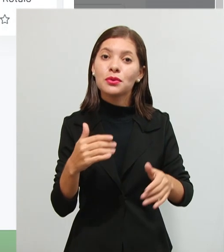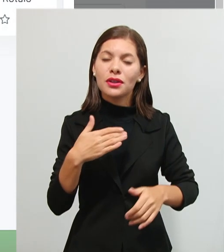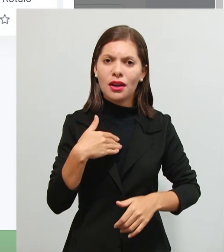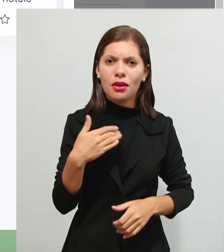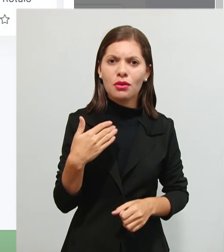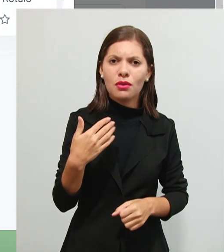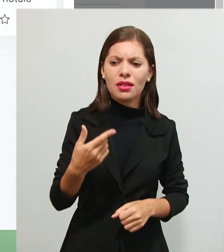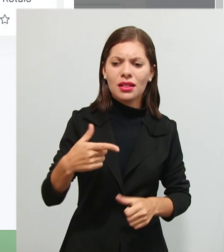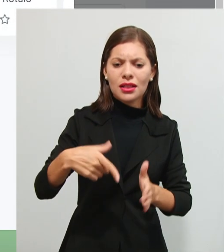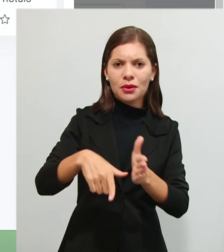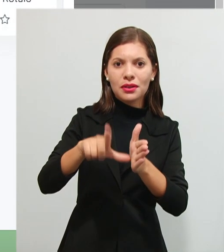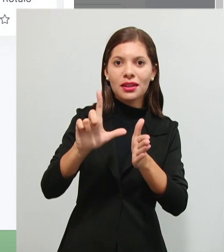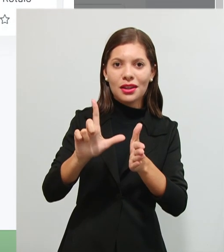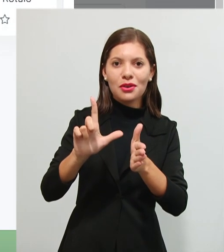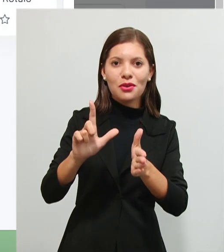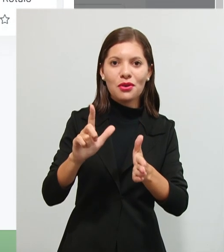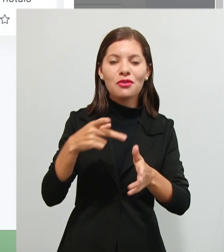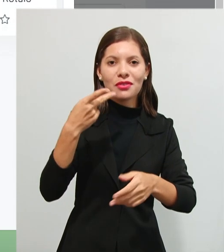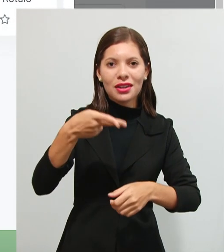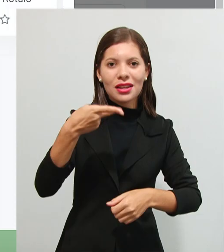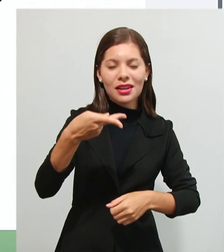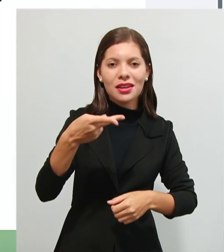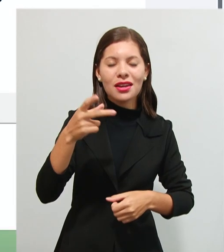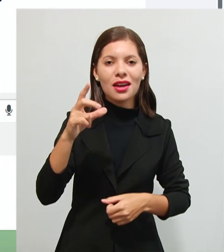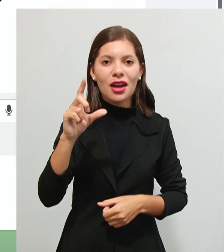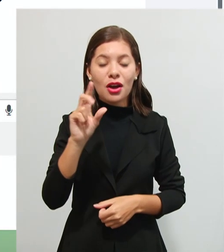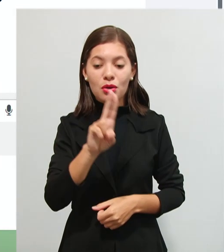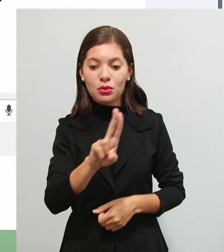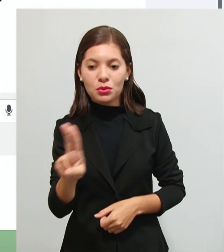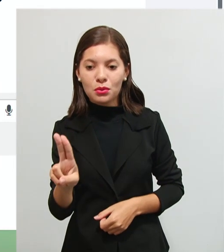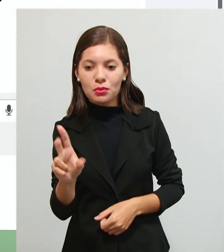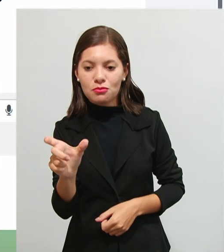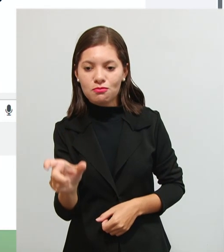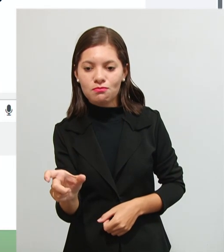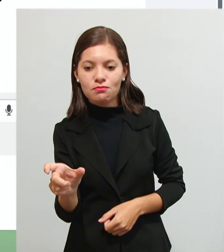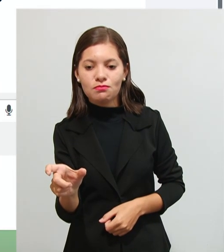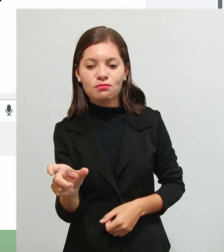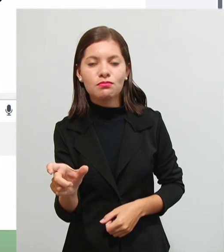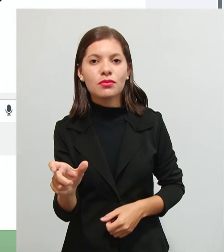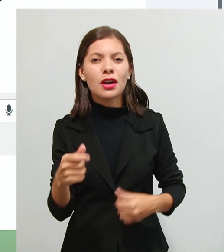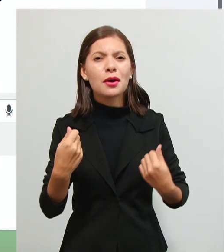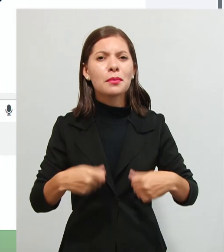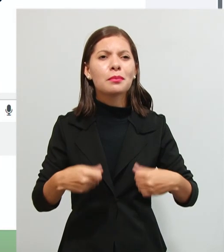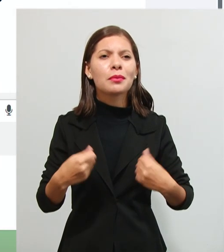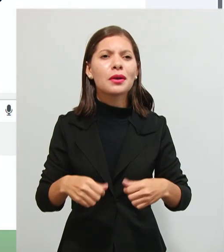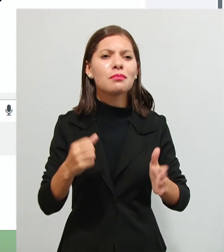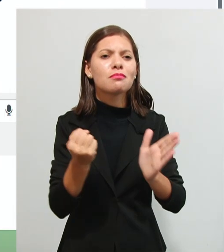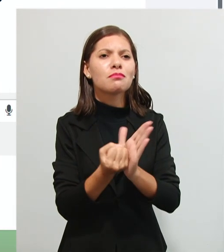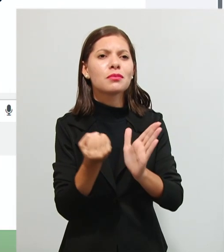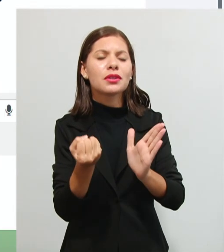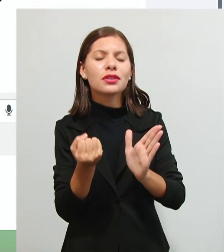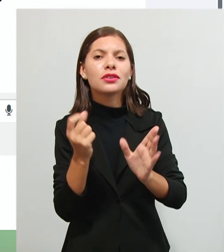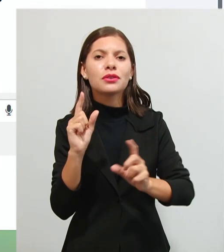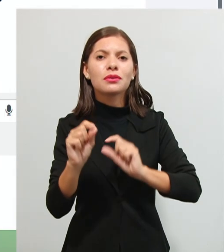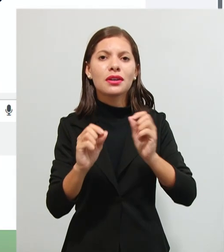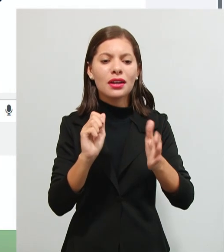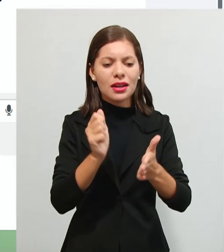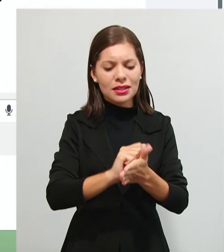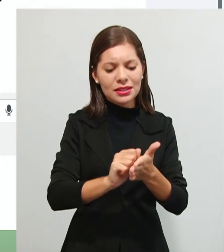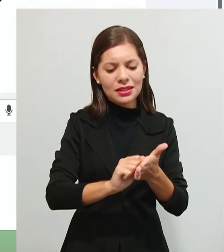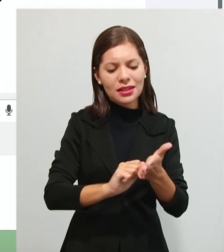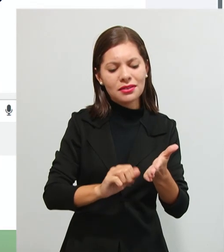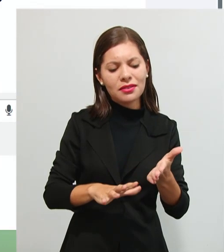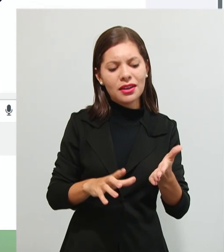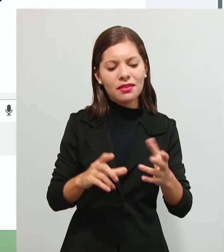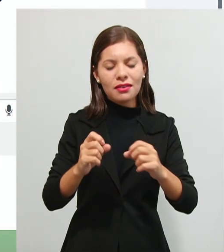durante a aula anterior foi o de rótulo. O rótulo, ele permite você escrever algo que já vai ficar visível